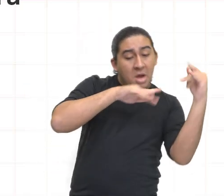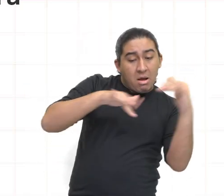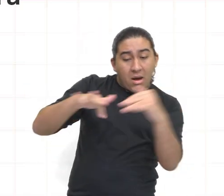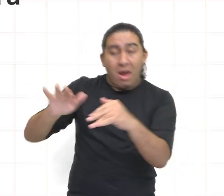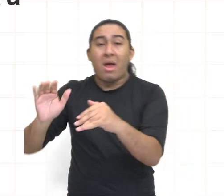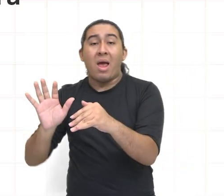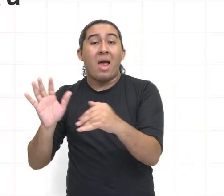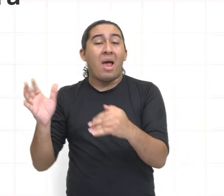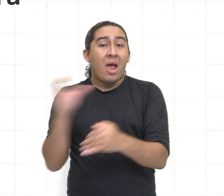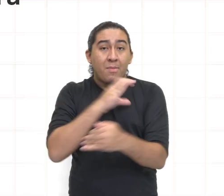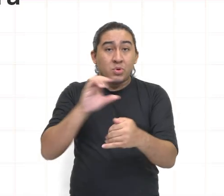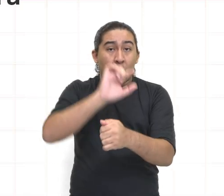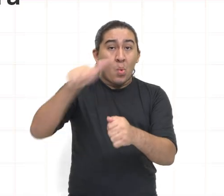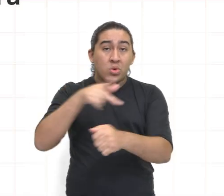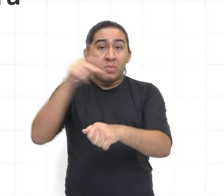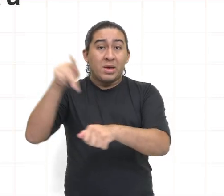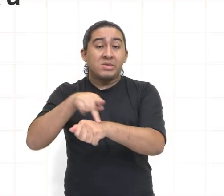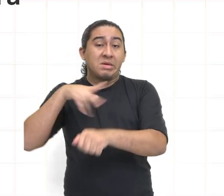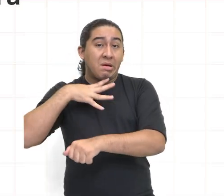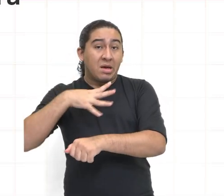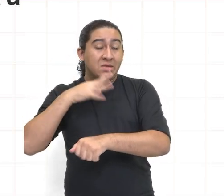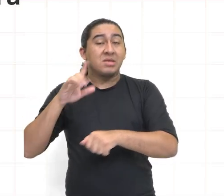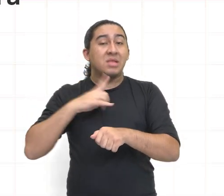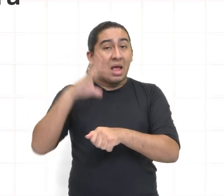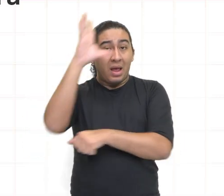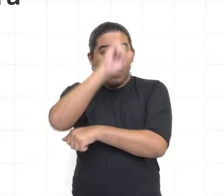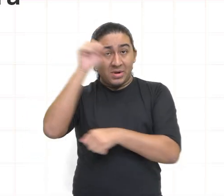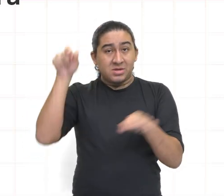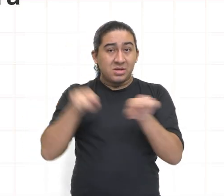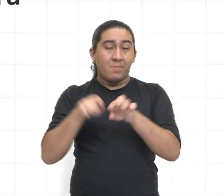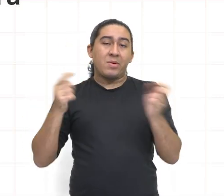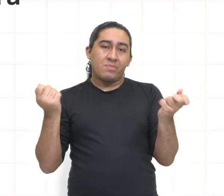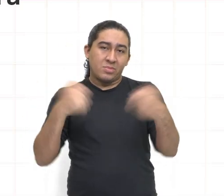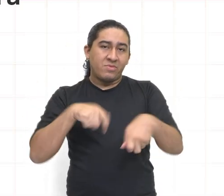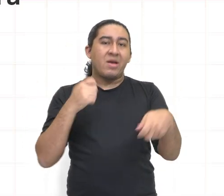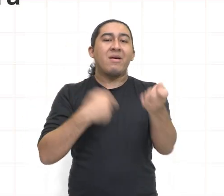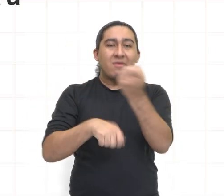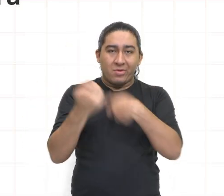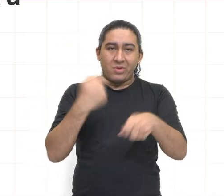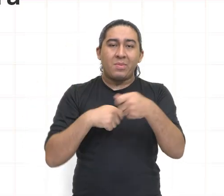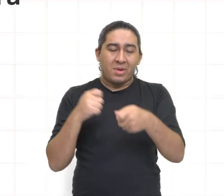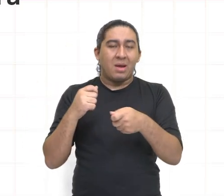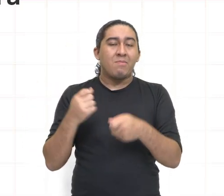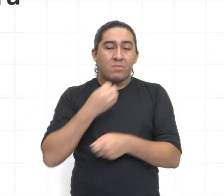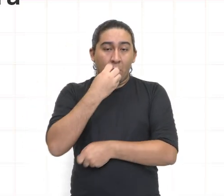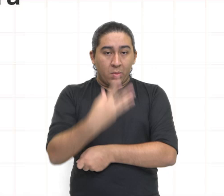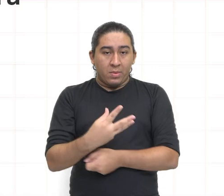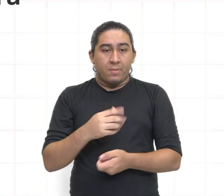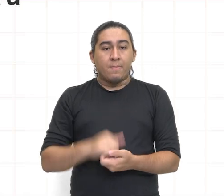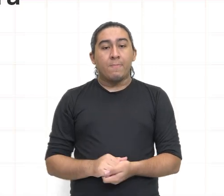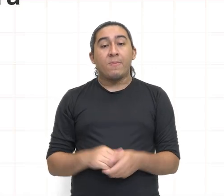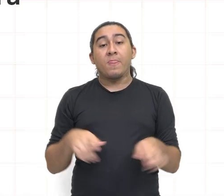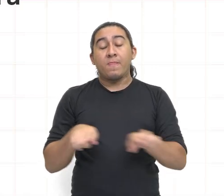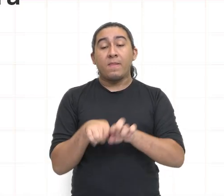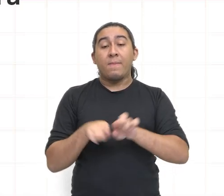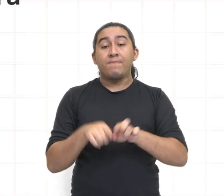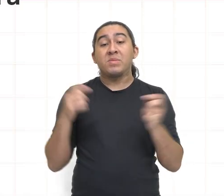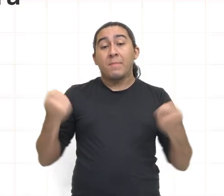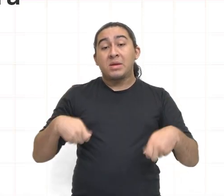espalhar para outros, beneficiando a economia global. Vamos verificar também uma necessidade